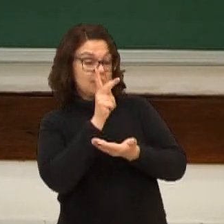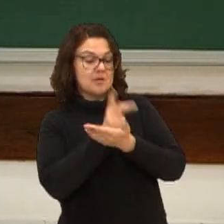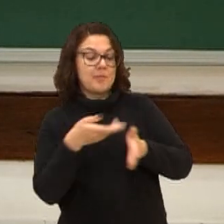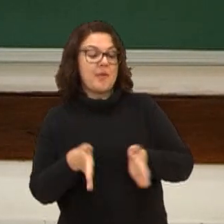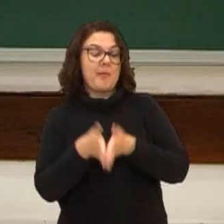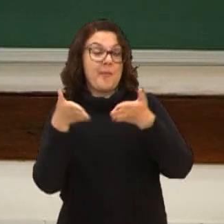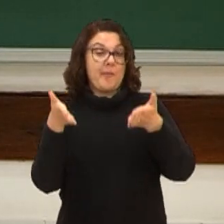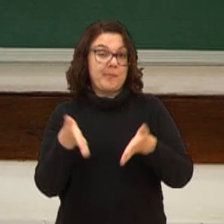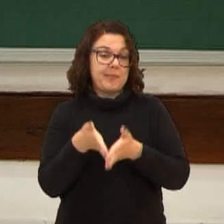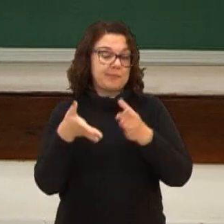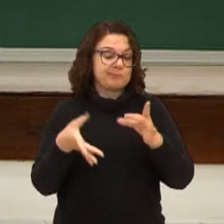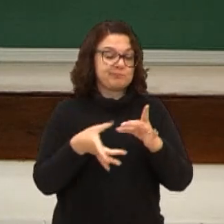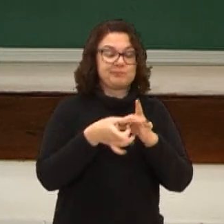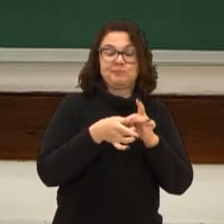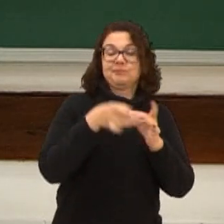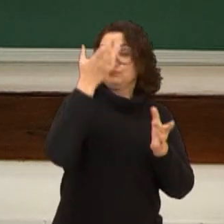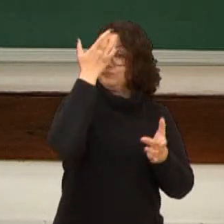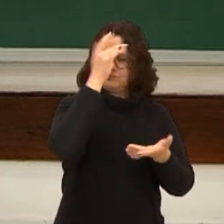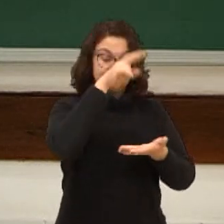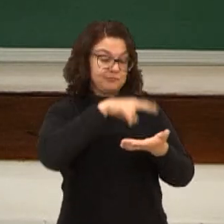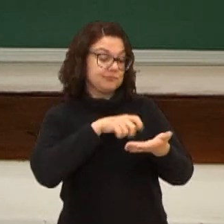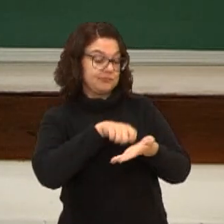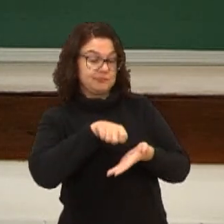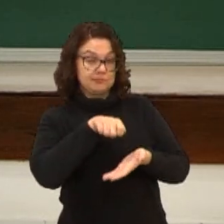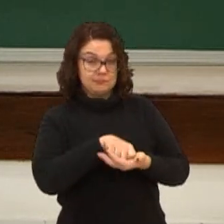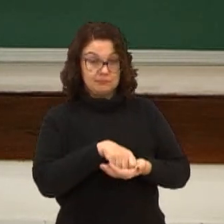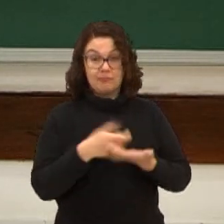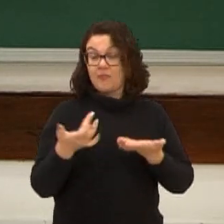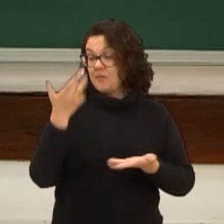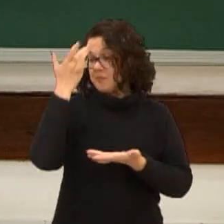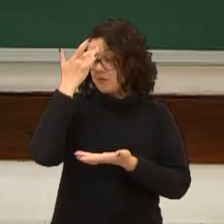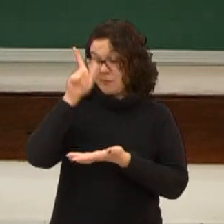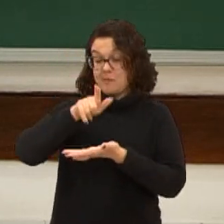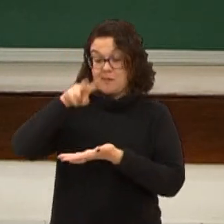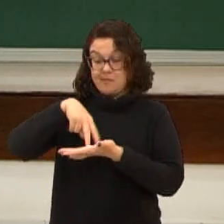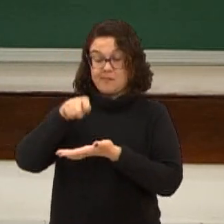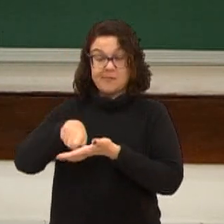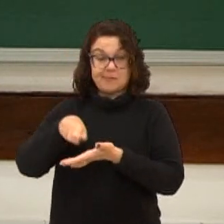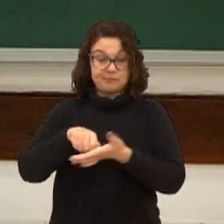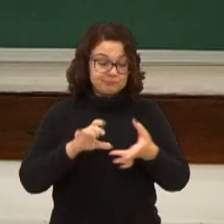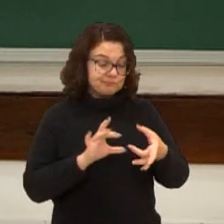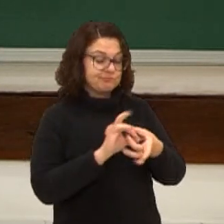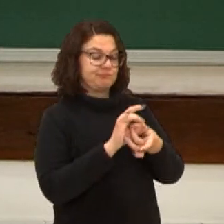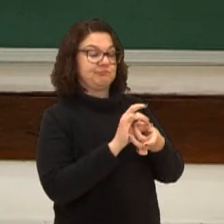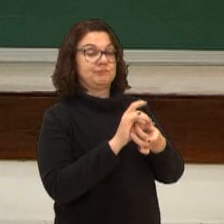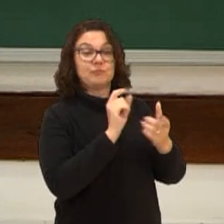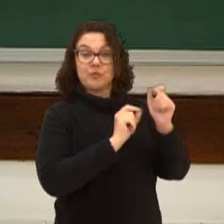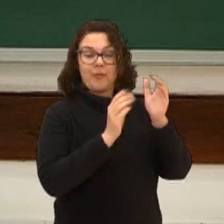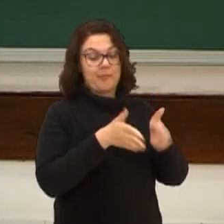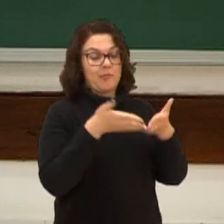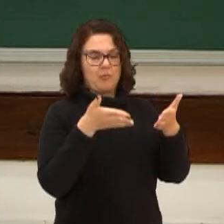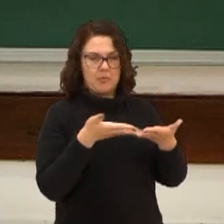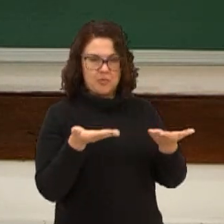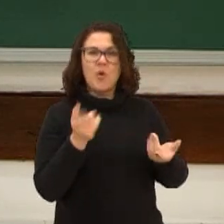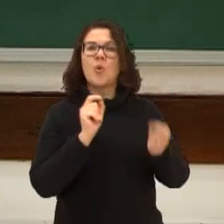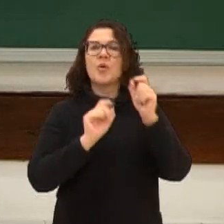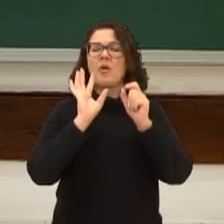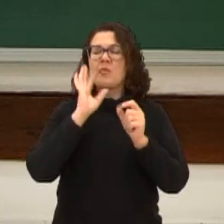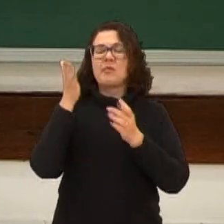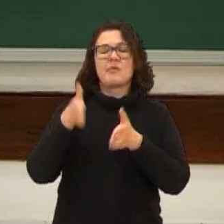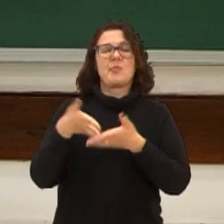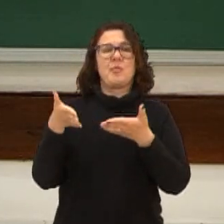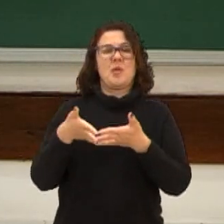pobreza está junto, né, do analfabetismo e o analfabetismo junto da pobreza. O que leva, né, a pobreza? Será que é o